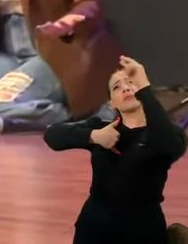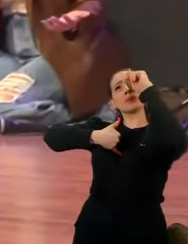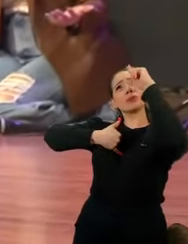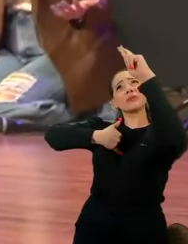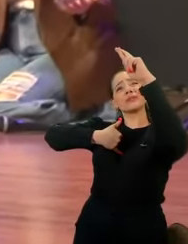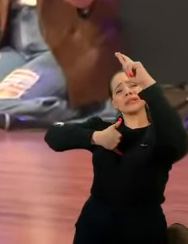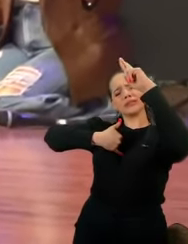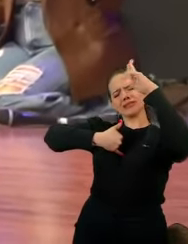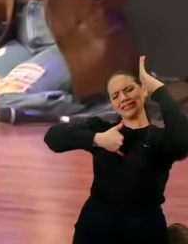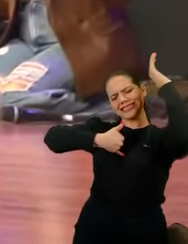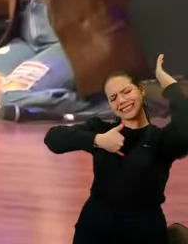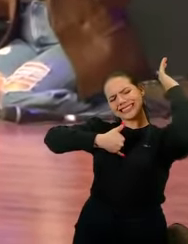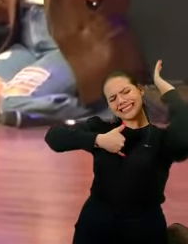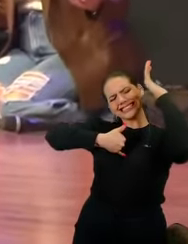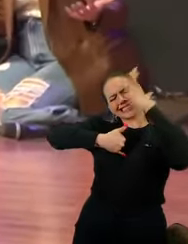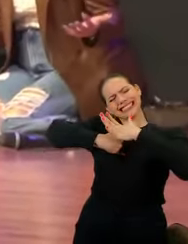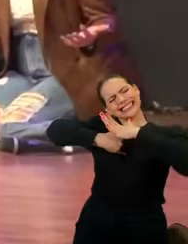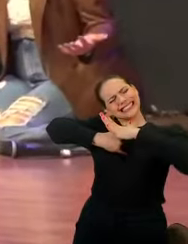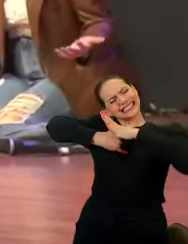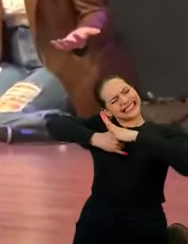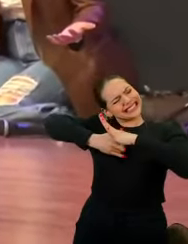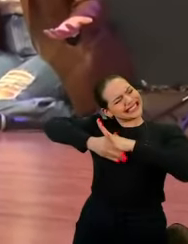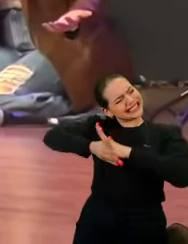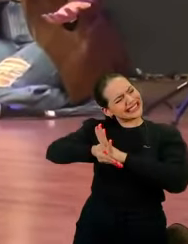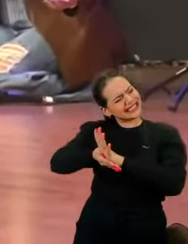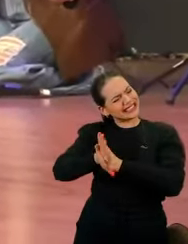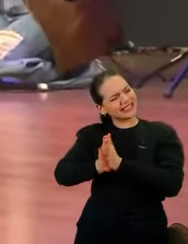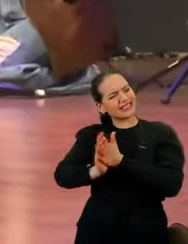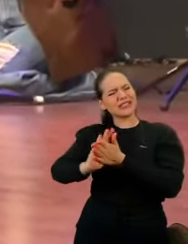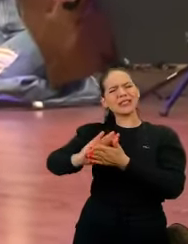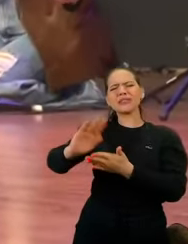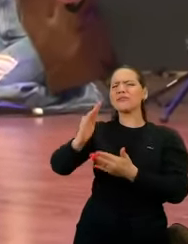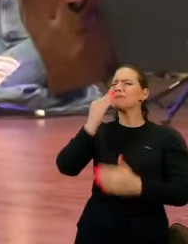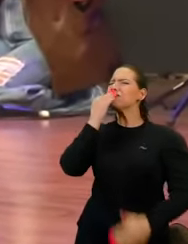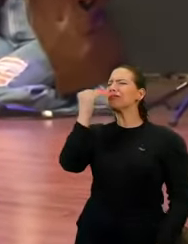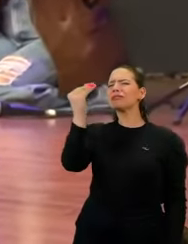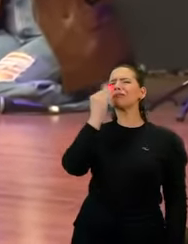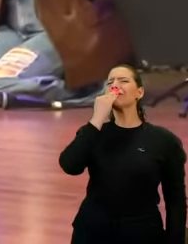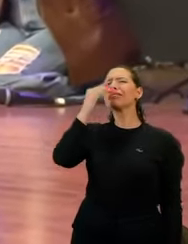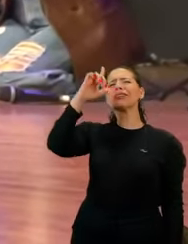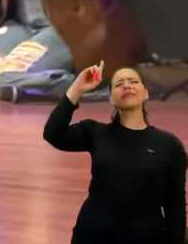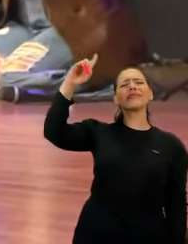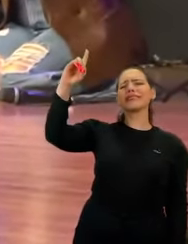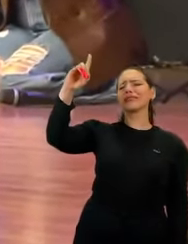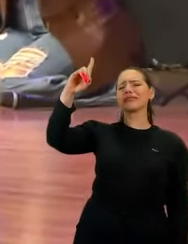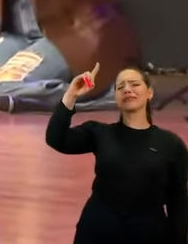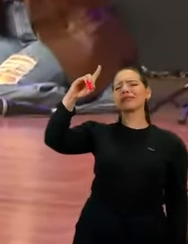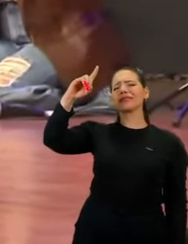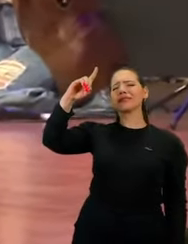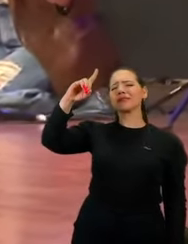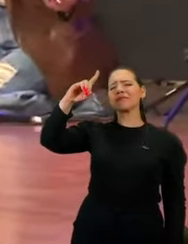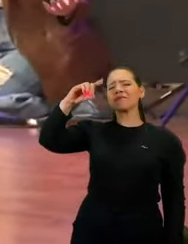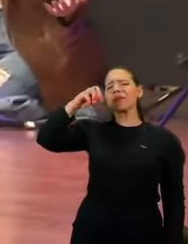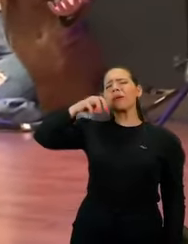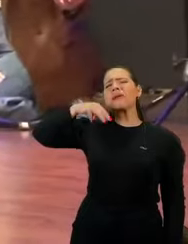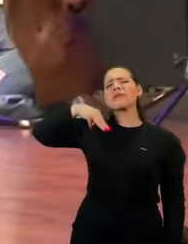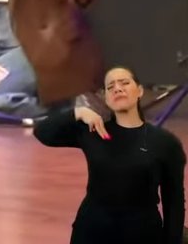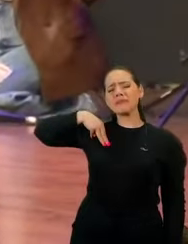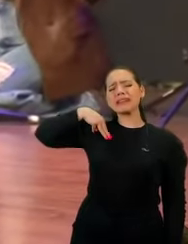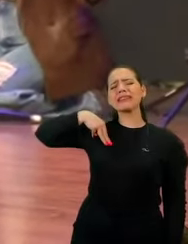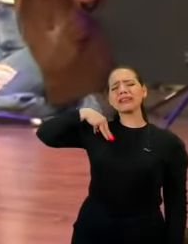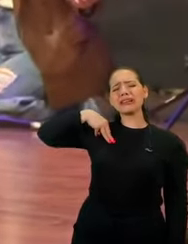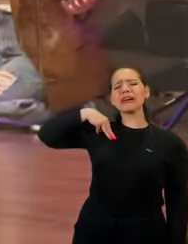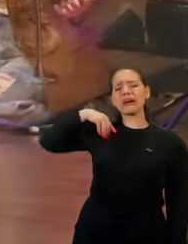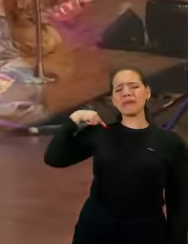nós queremos declarar, Senhor, misericórdia da Tua noiva, da Tua igreja. Nós cantamos mais do que